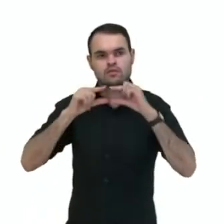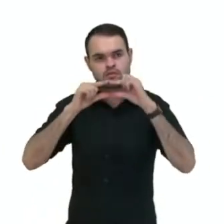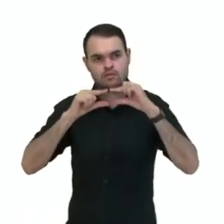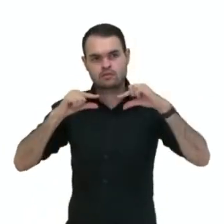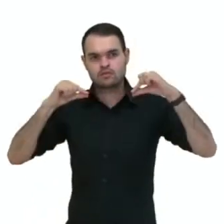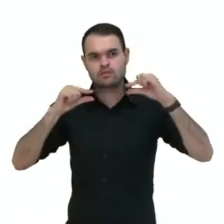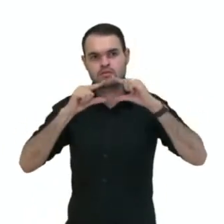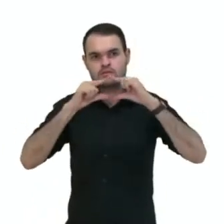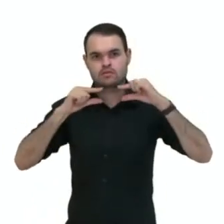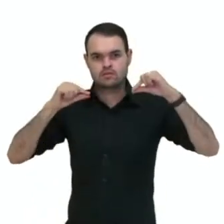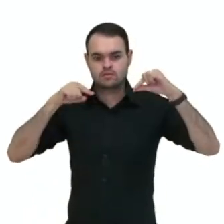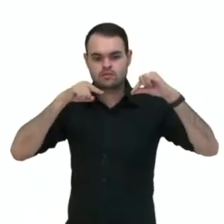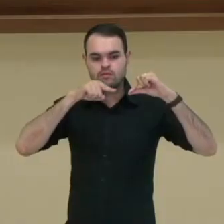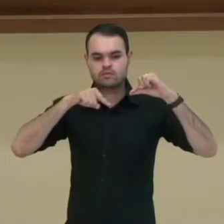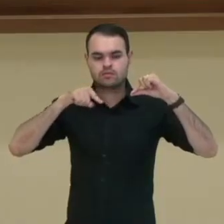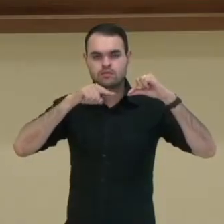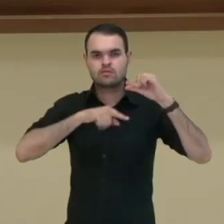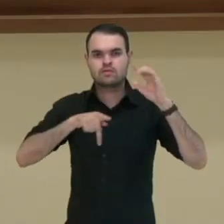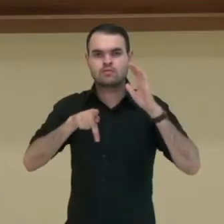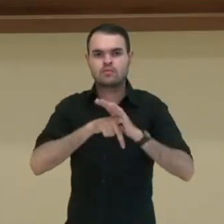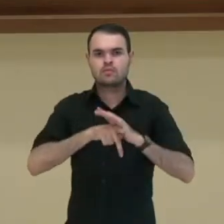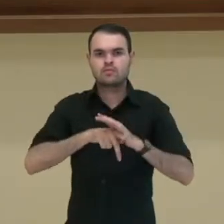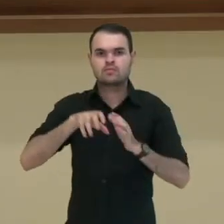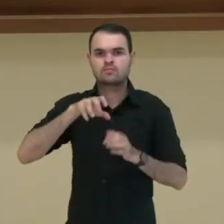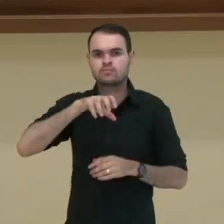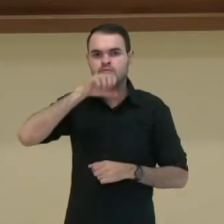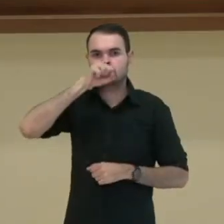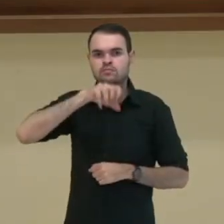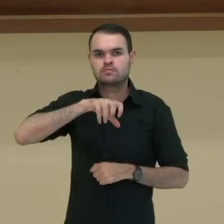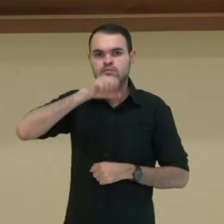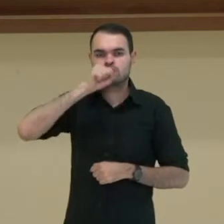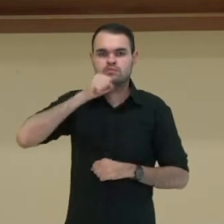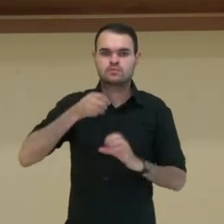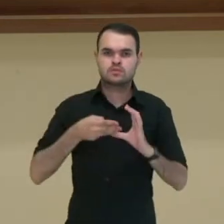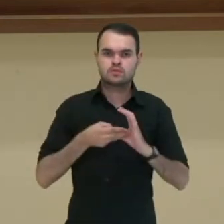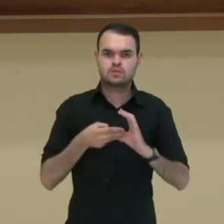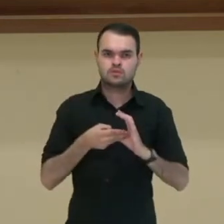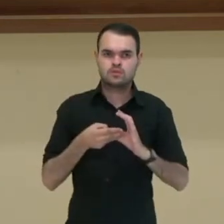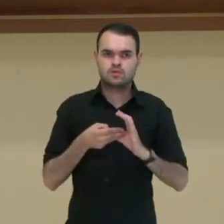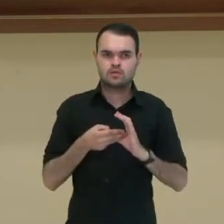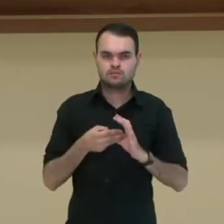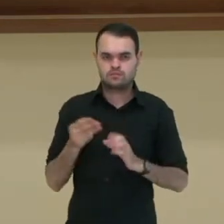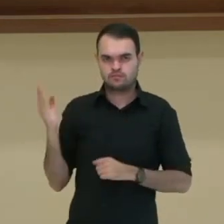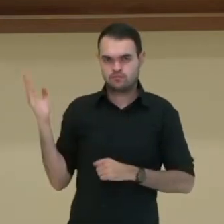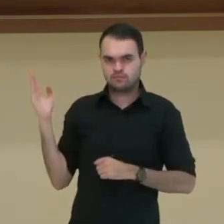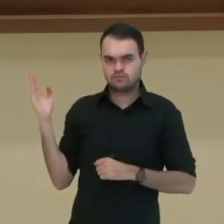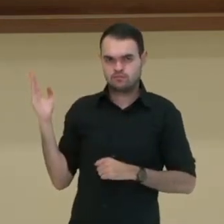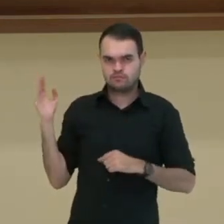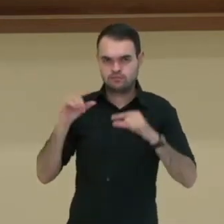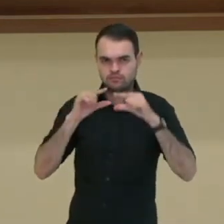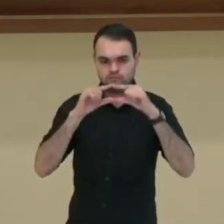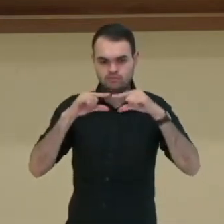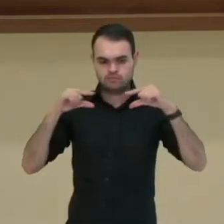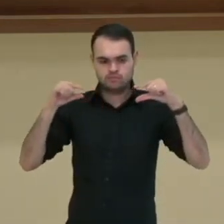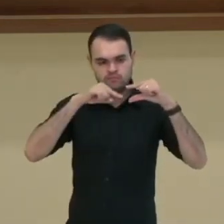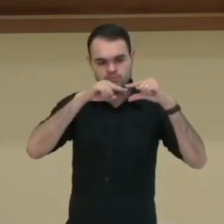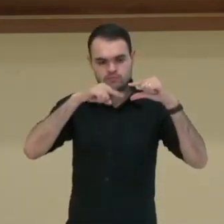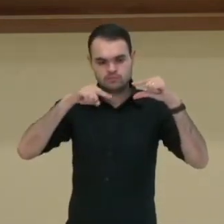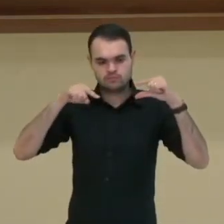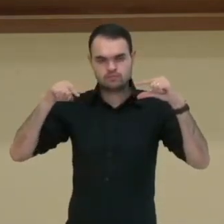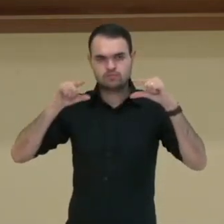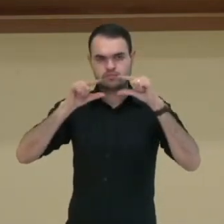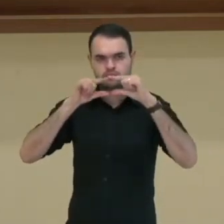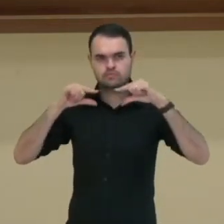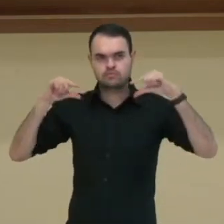função de realizar a respiração celular, onde ocorre ali a produção de energia. Então, nós temos aqui a